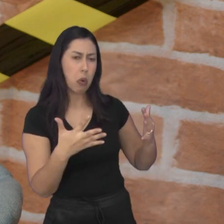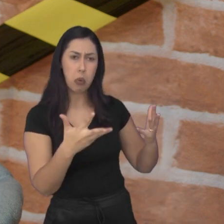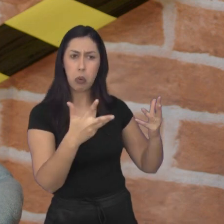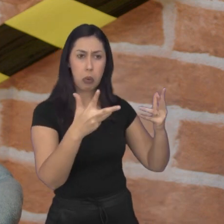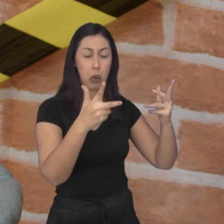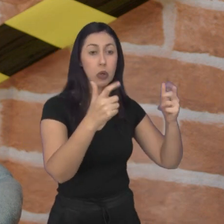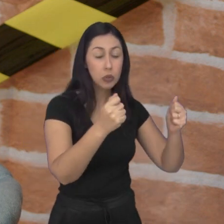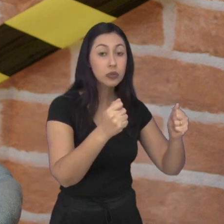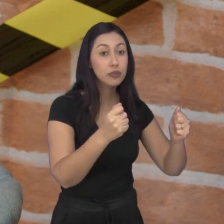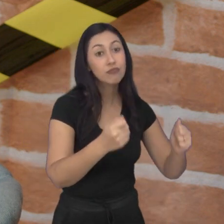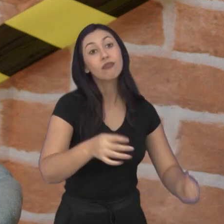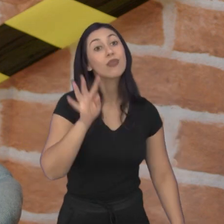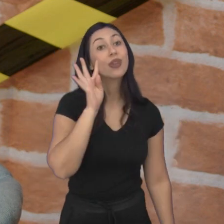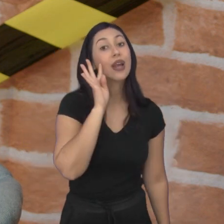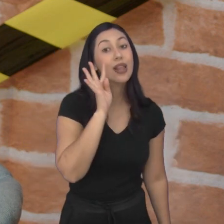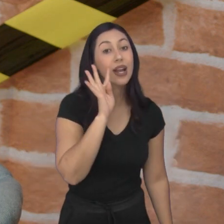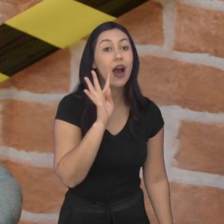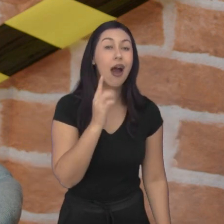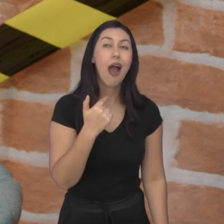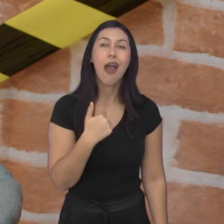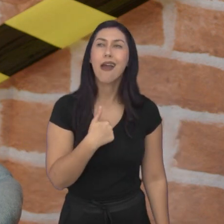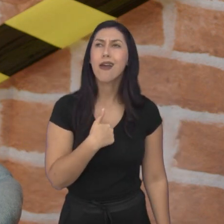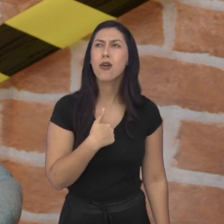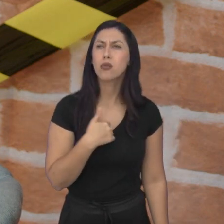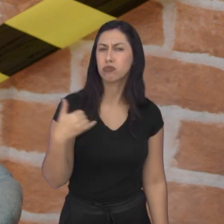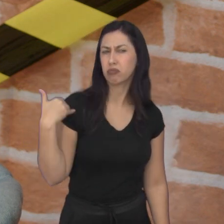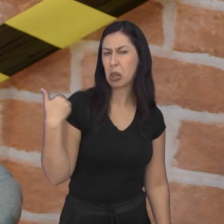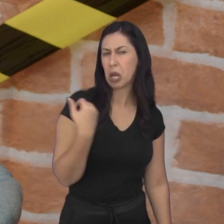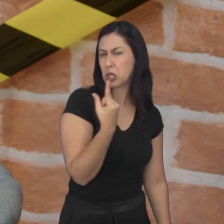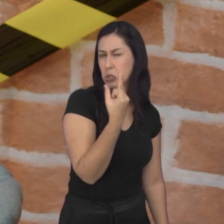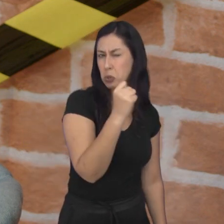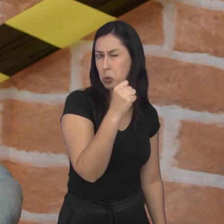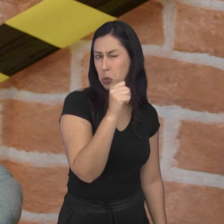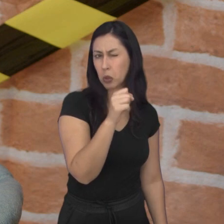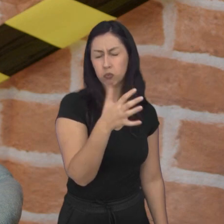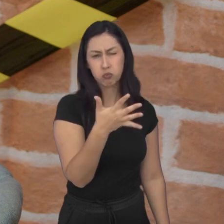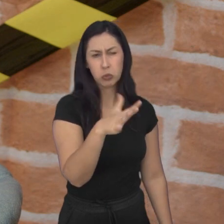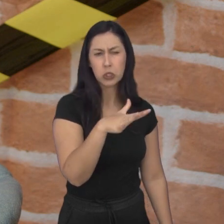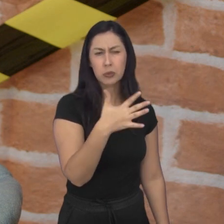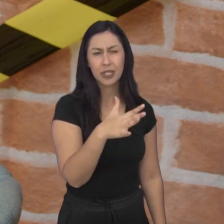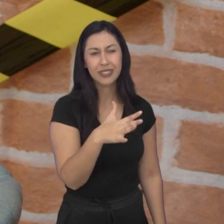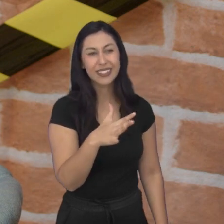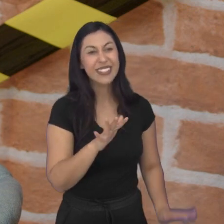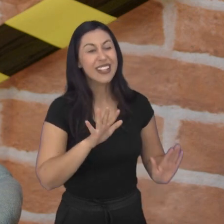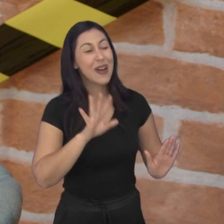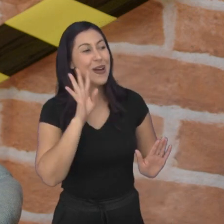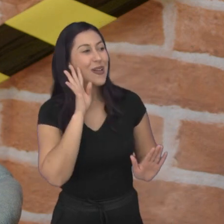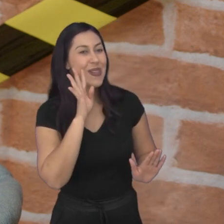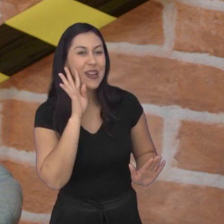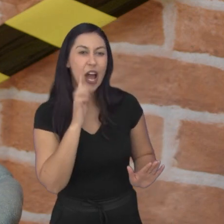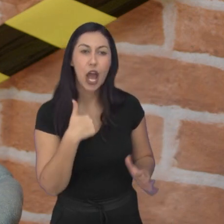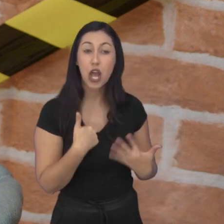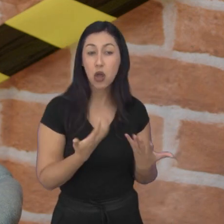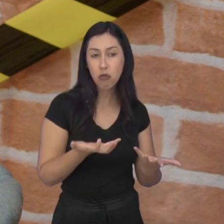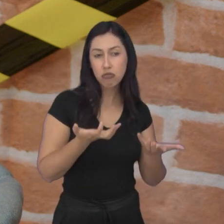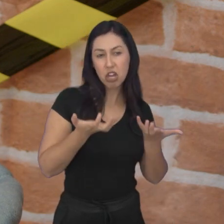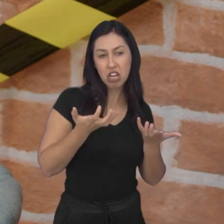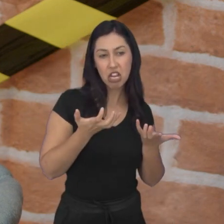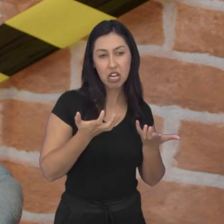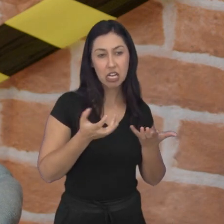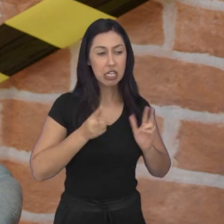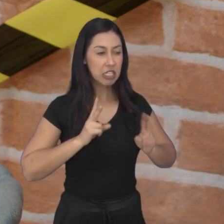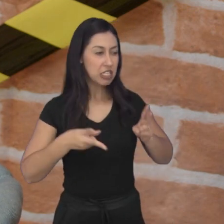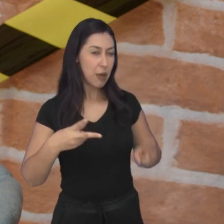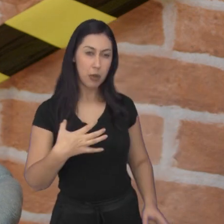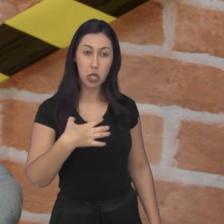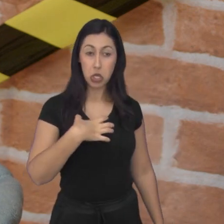assim. E era muito legal eu tinha acabado de fazer 18, 19 anos, era muito legal você querer ser meio